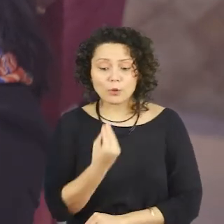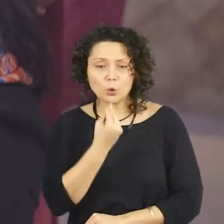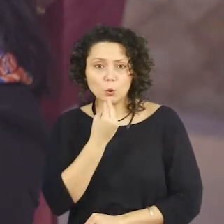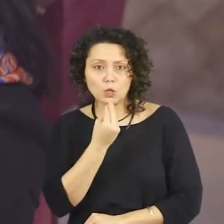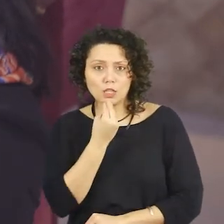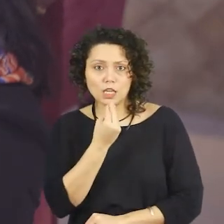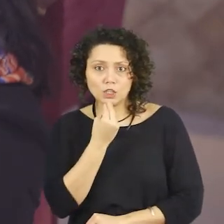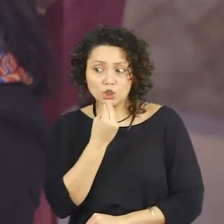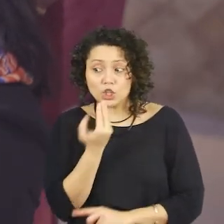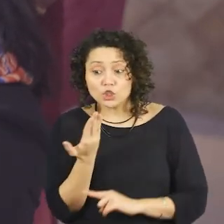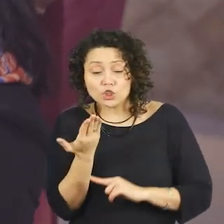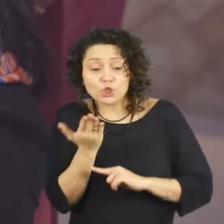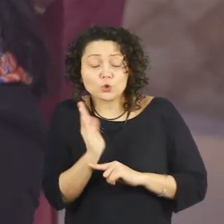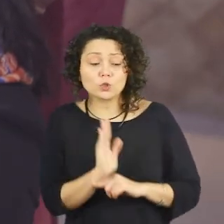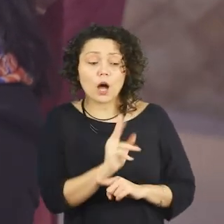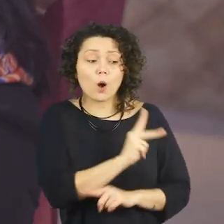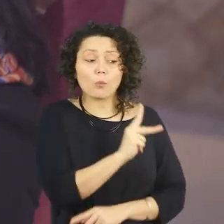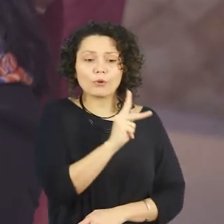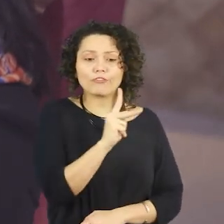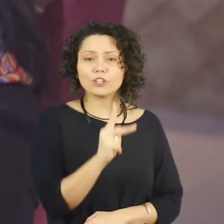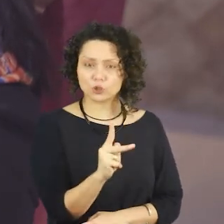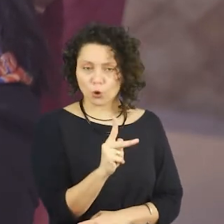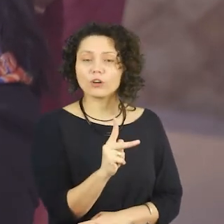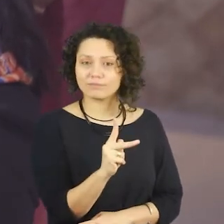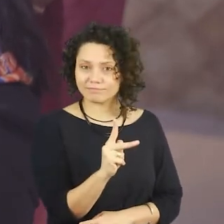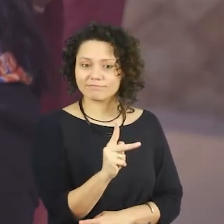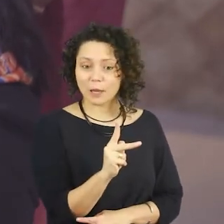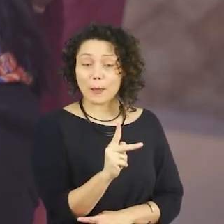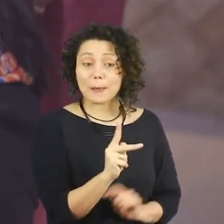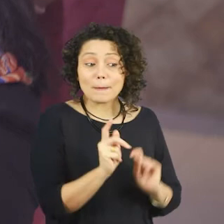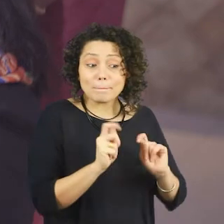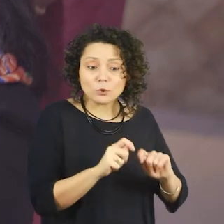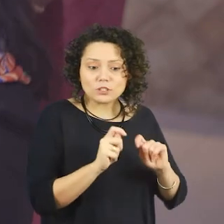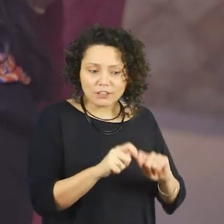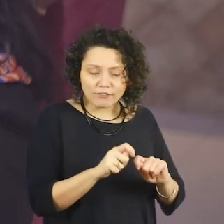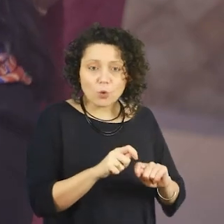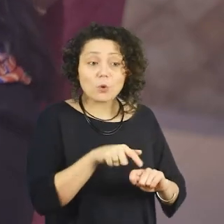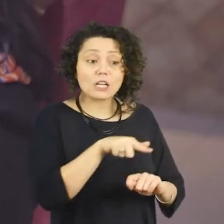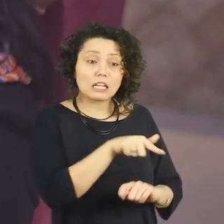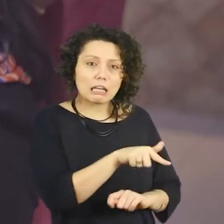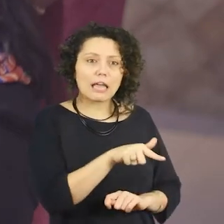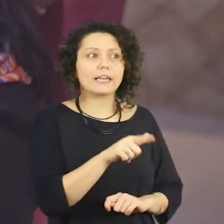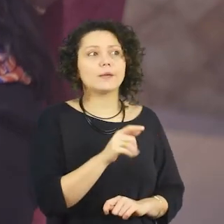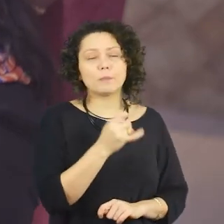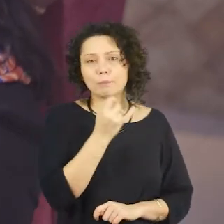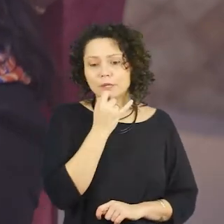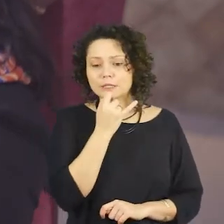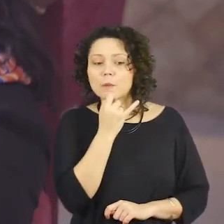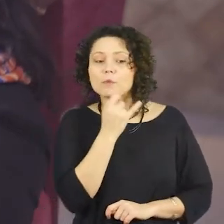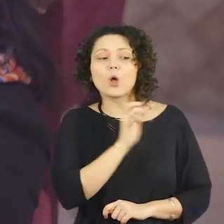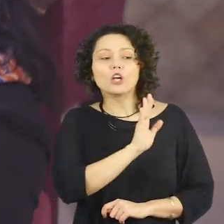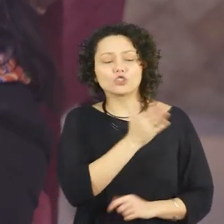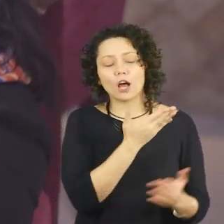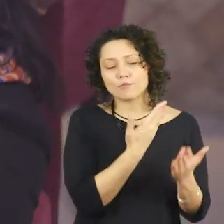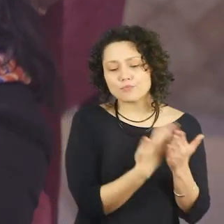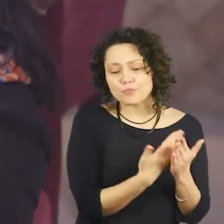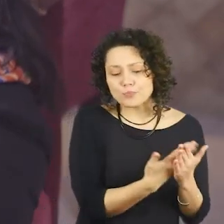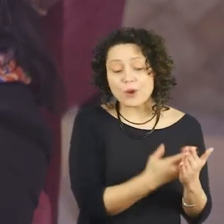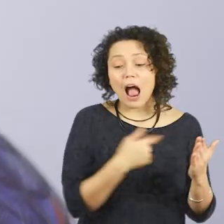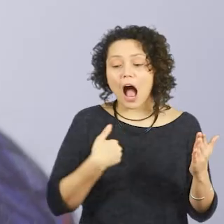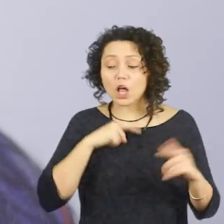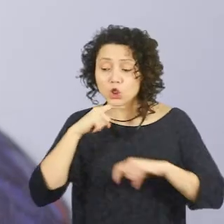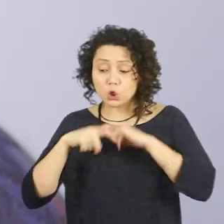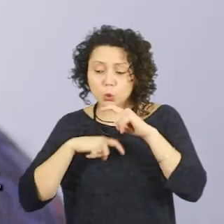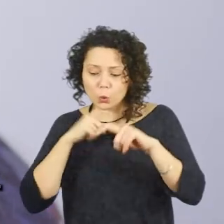de serem auxiliares dos professores, podendo fazer dar aulas de reforço para outros jovens